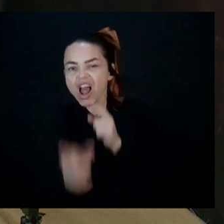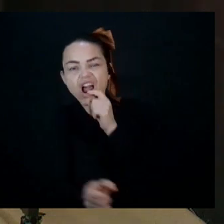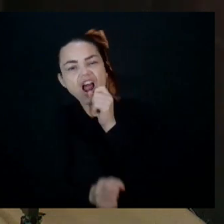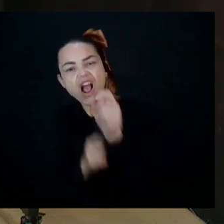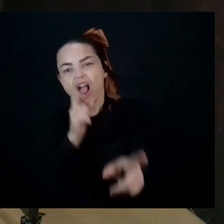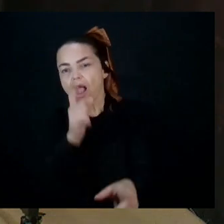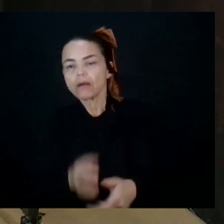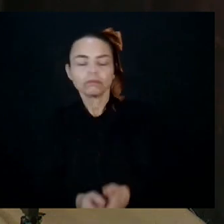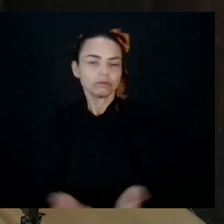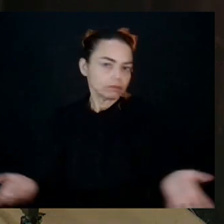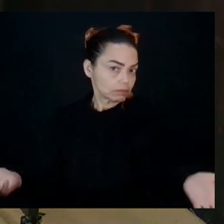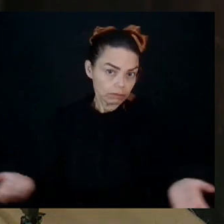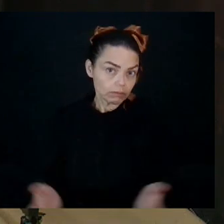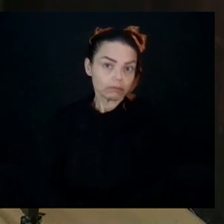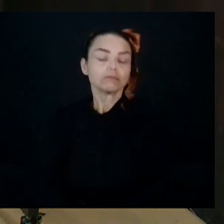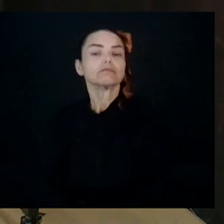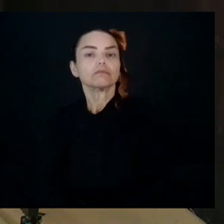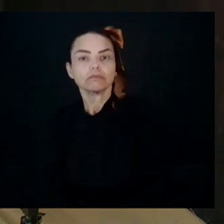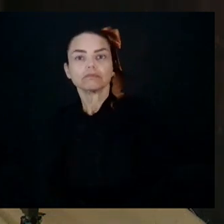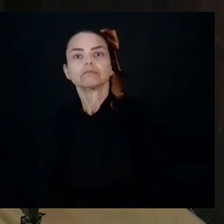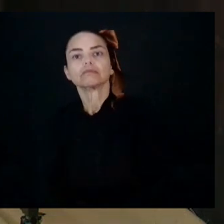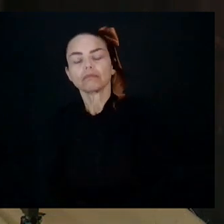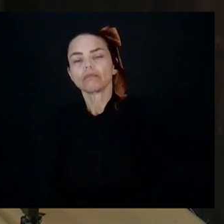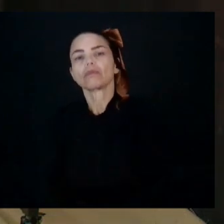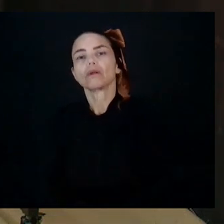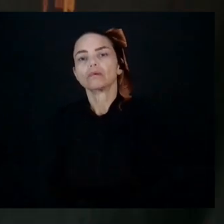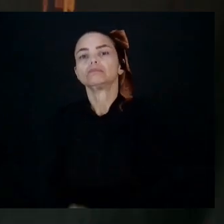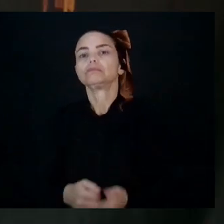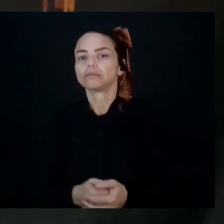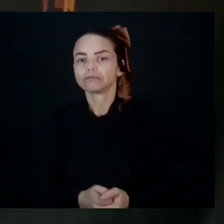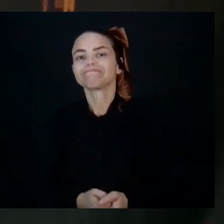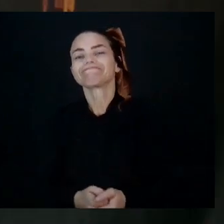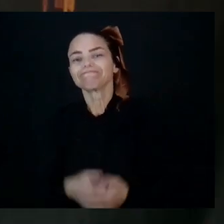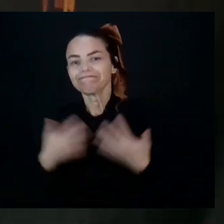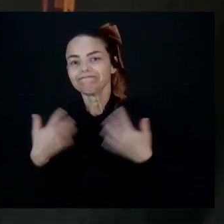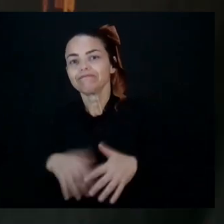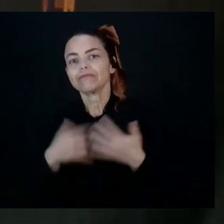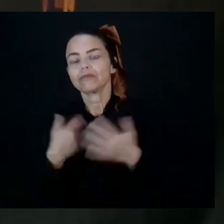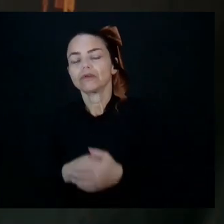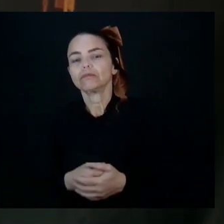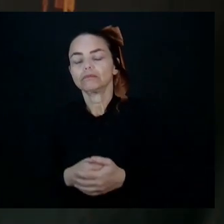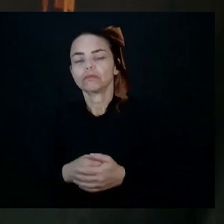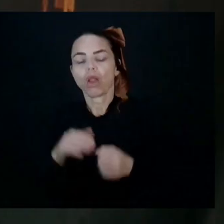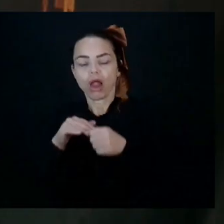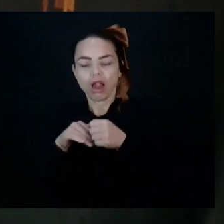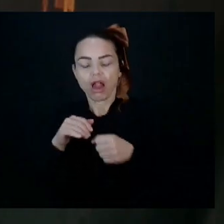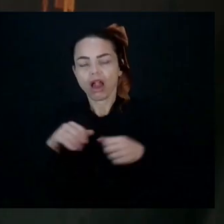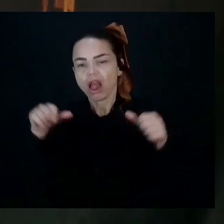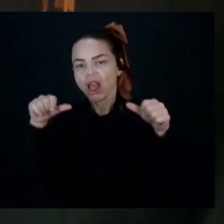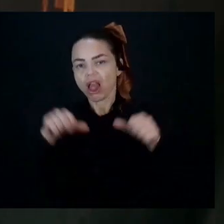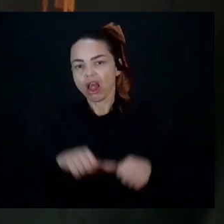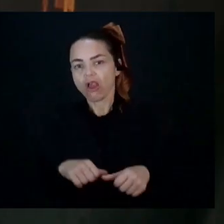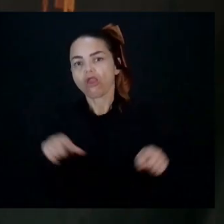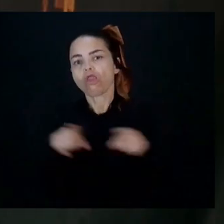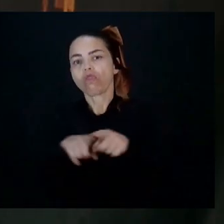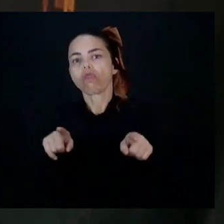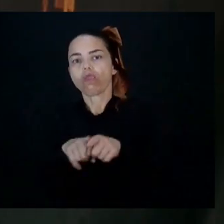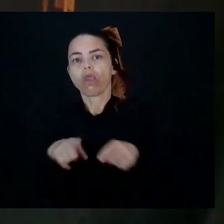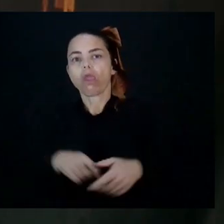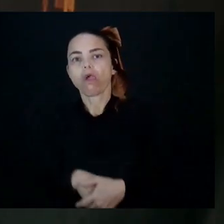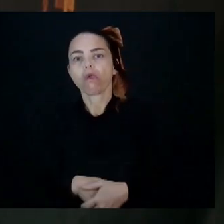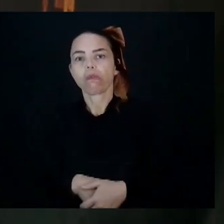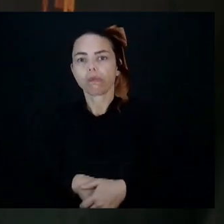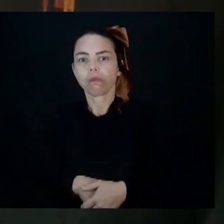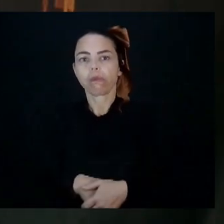pessoa, o psicológico dela vai para o fundo do poço. E aí isso também acaba